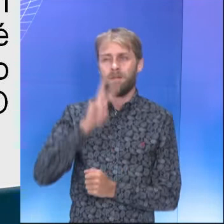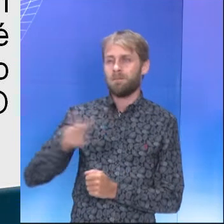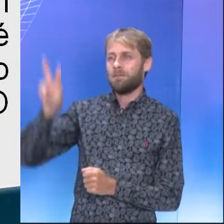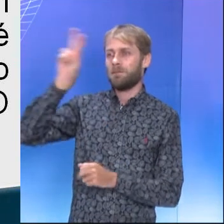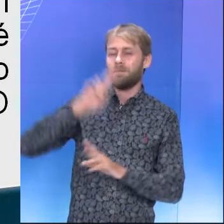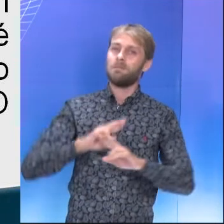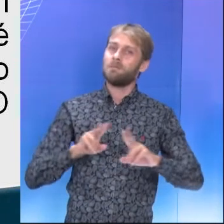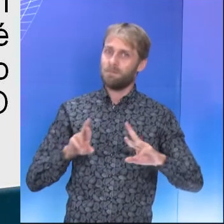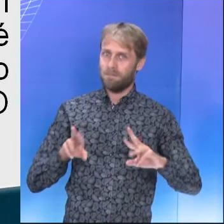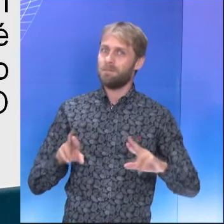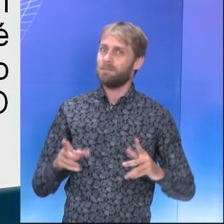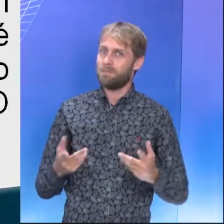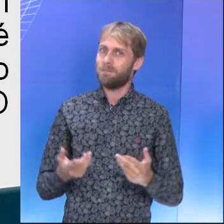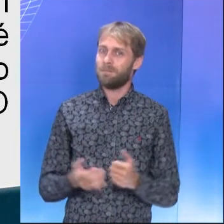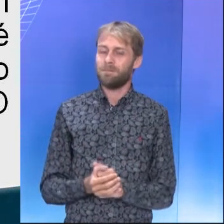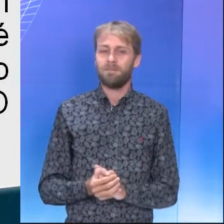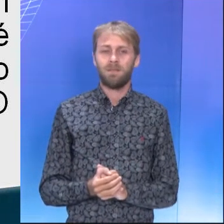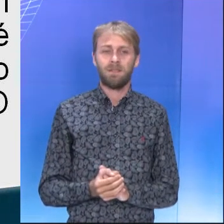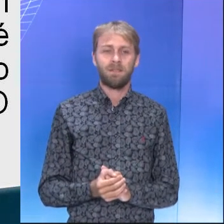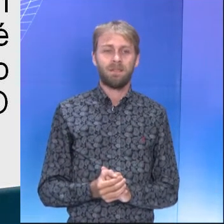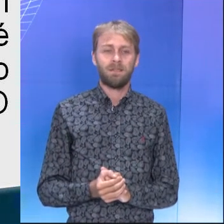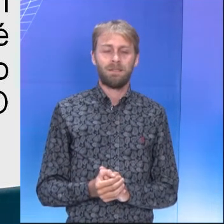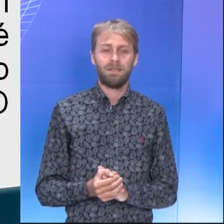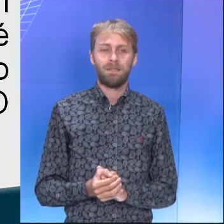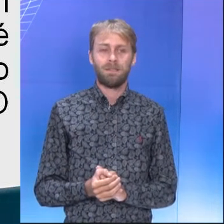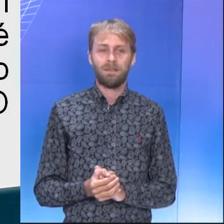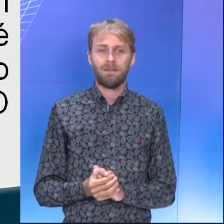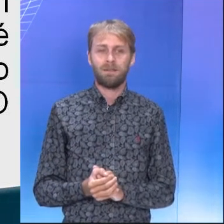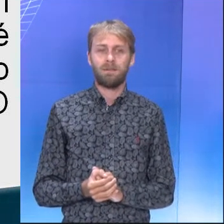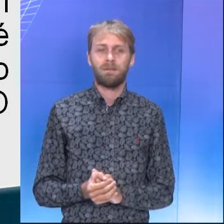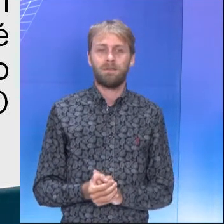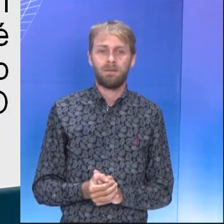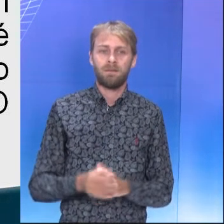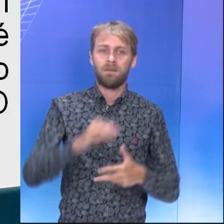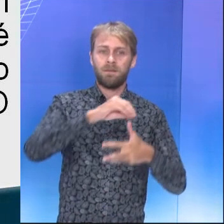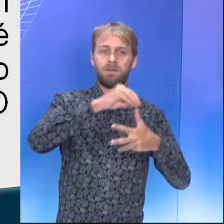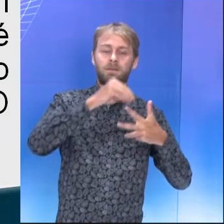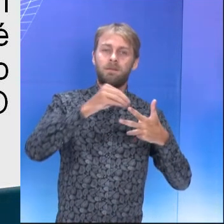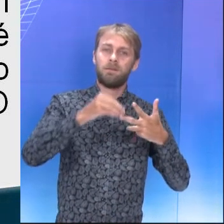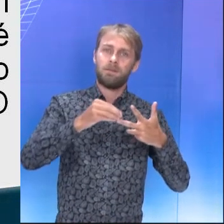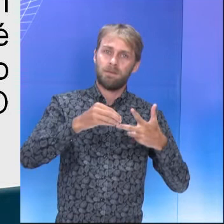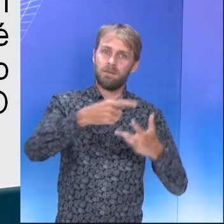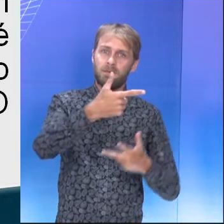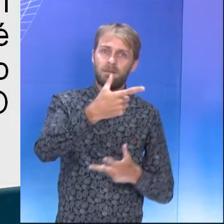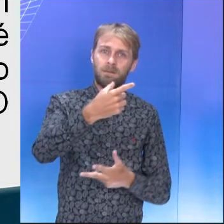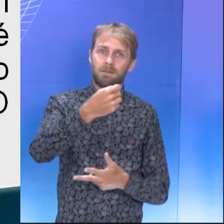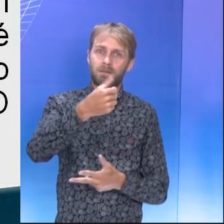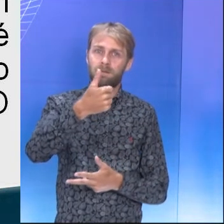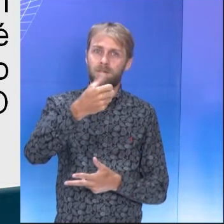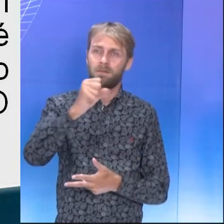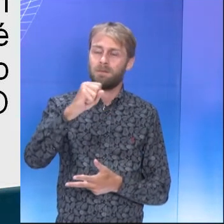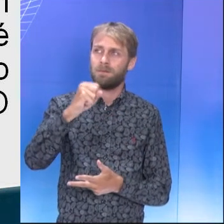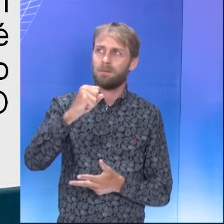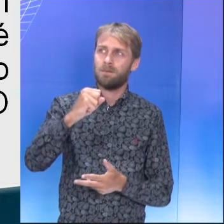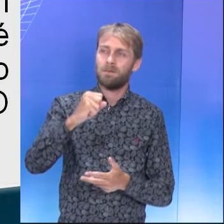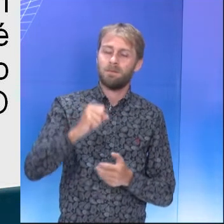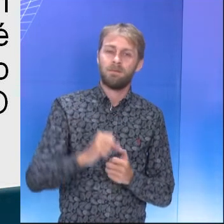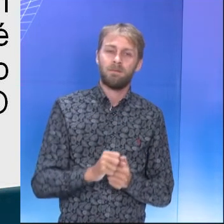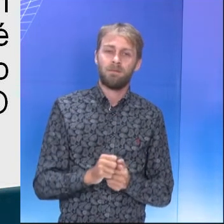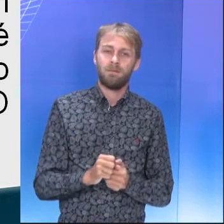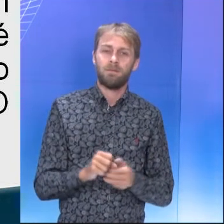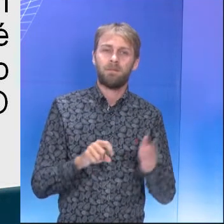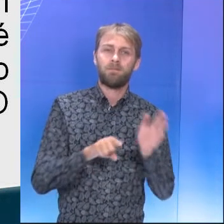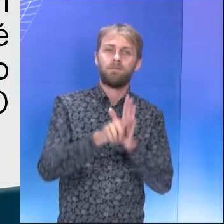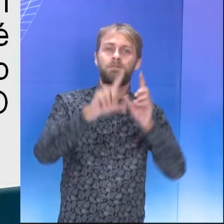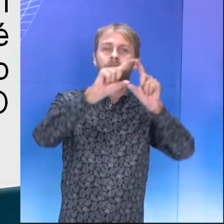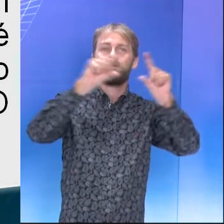diferença. Então, vamos lá para a questão, tá? Essa questão caiu no Enem em 2018 e ela tem um